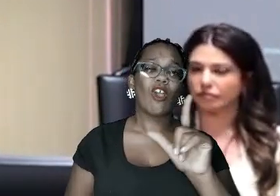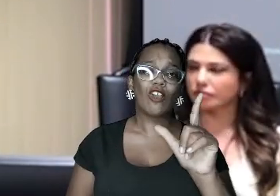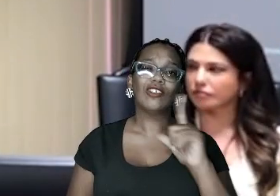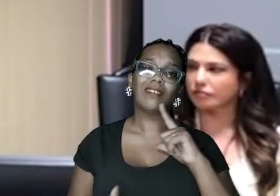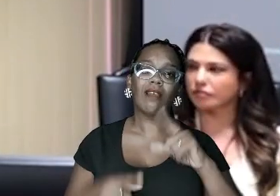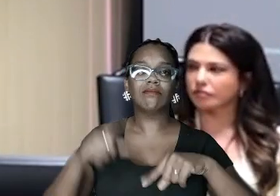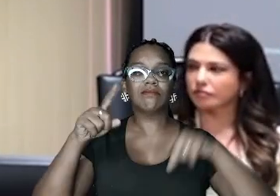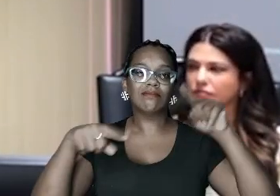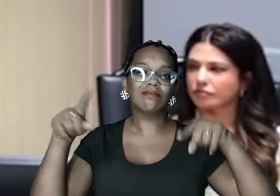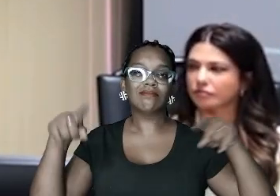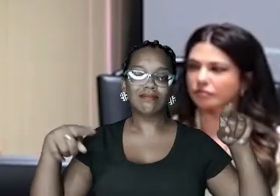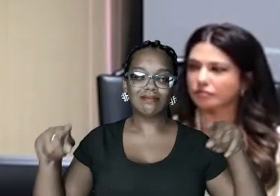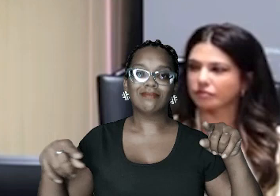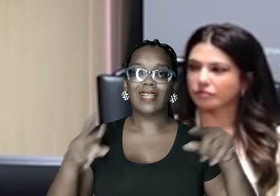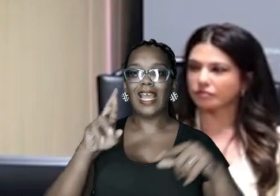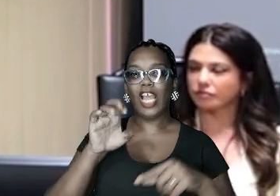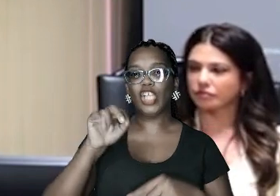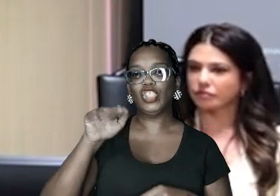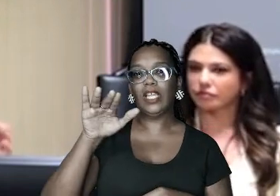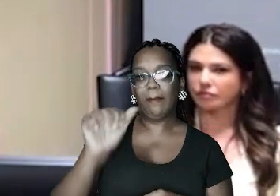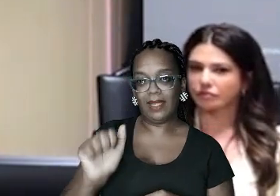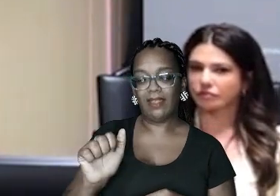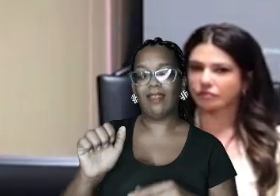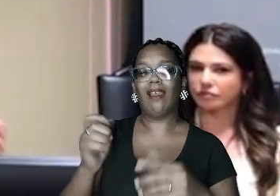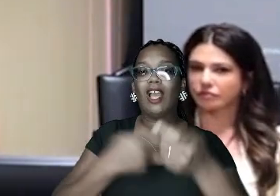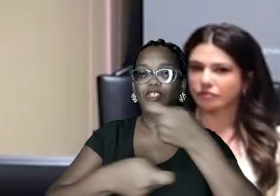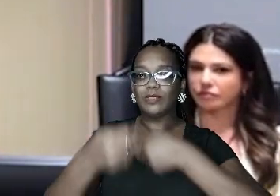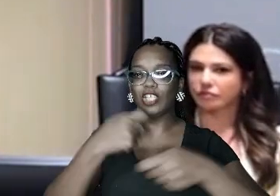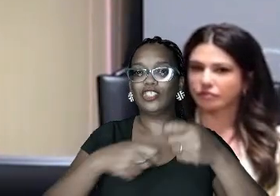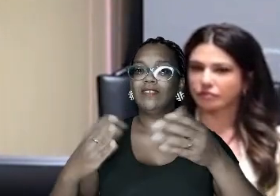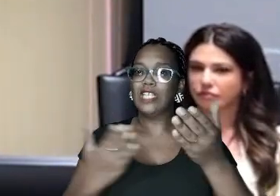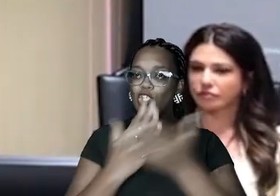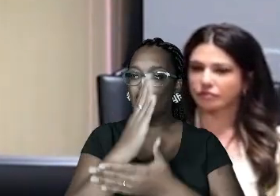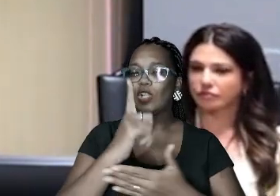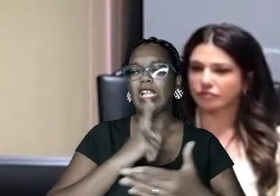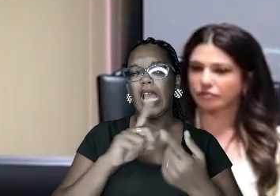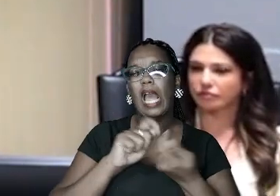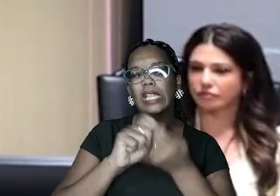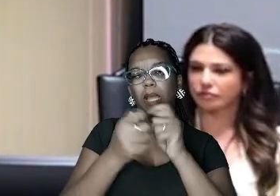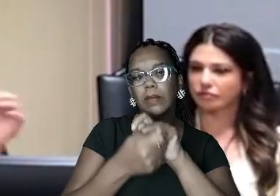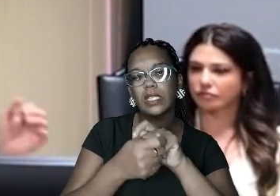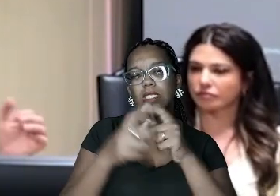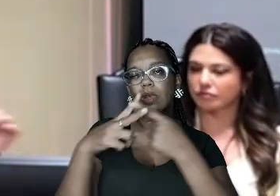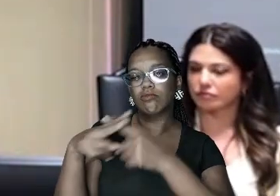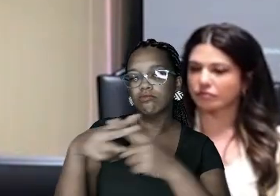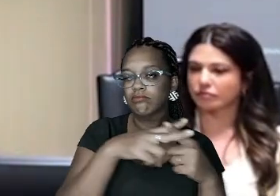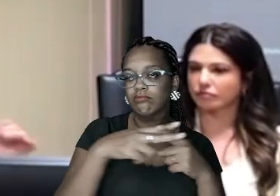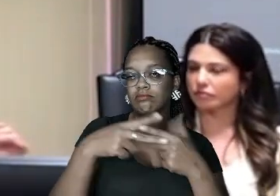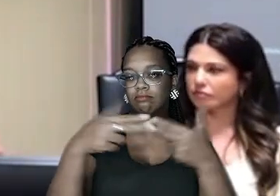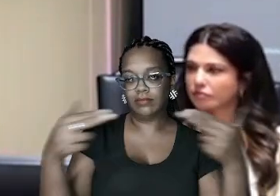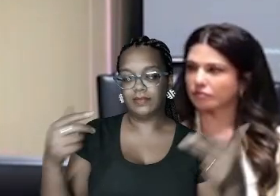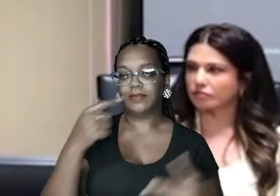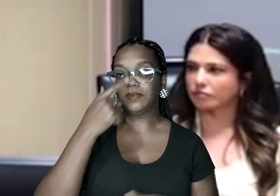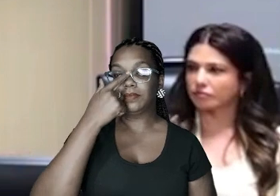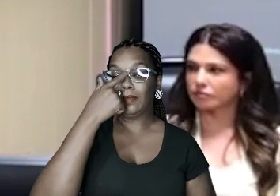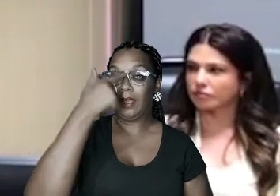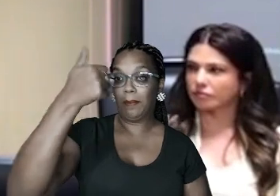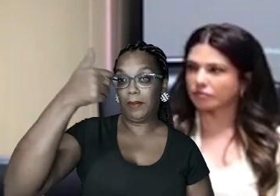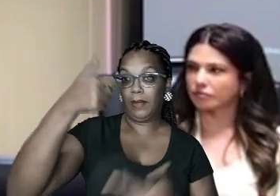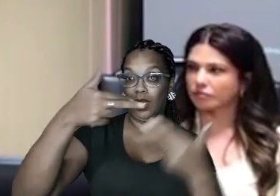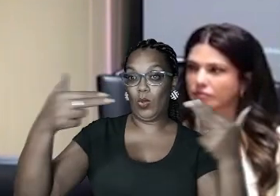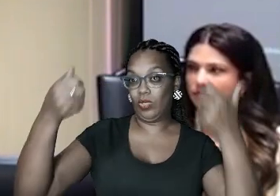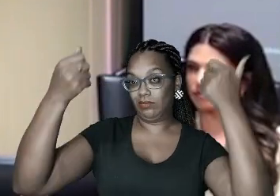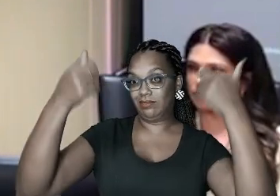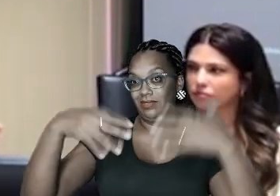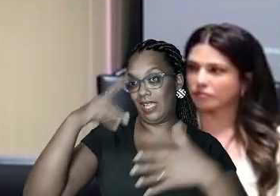um todo agora é claro que existem no lance que fazem com que o regime administrativo sancionador ele tem algumas mitigações algumas adaptações etc